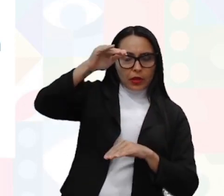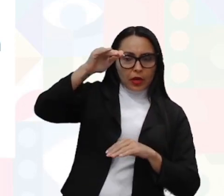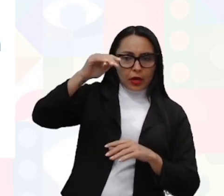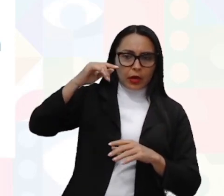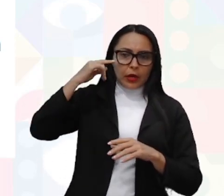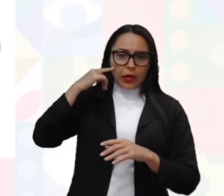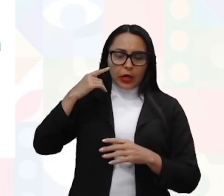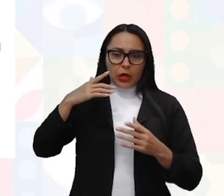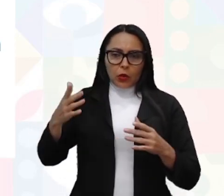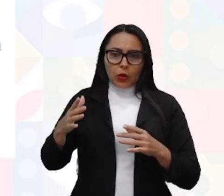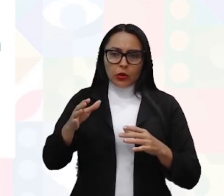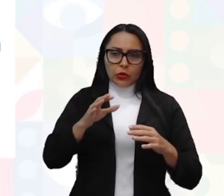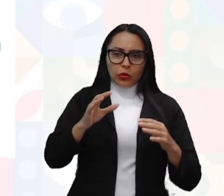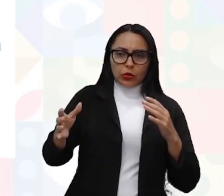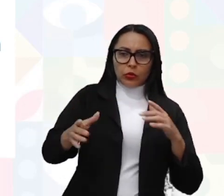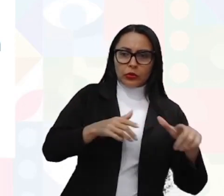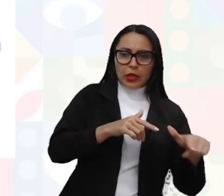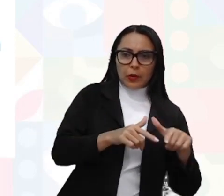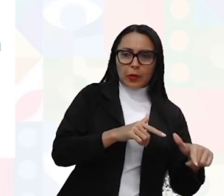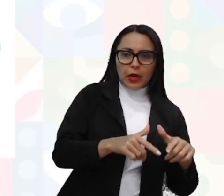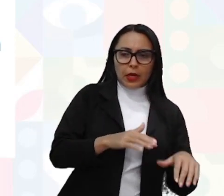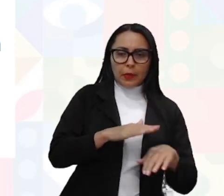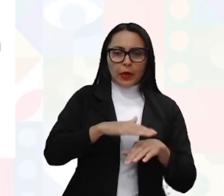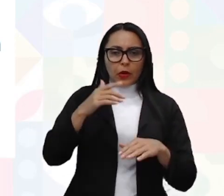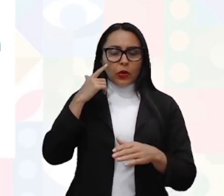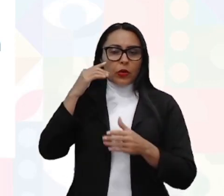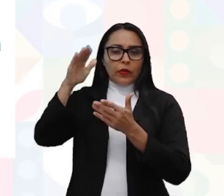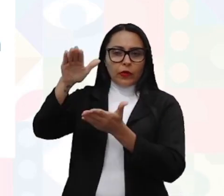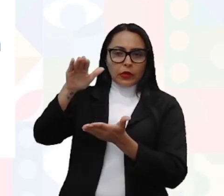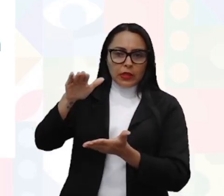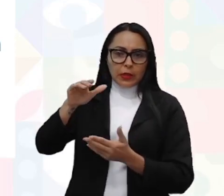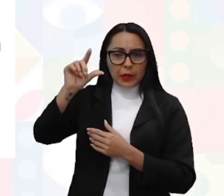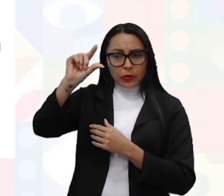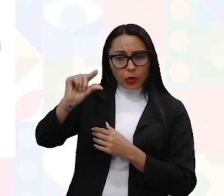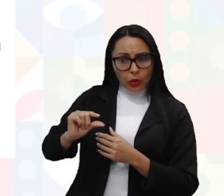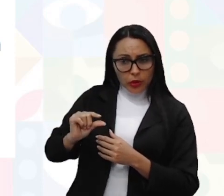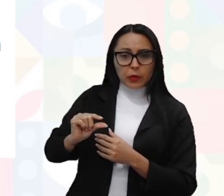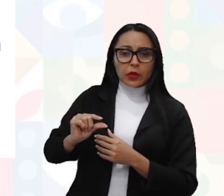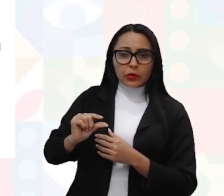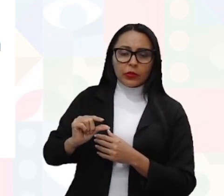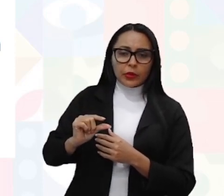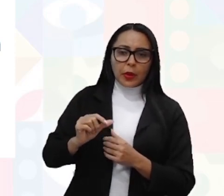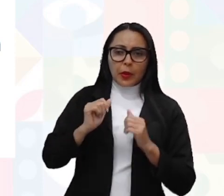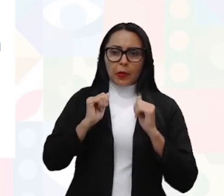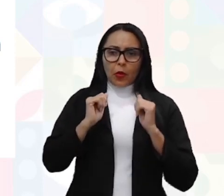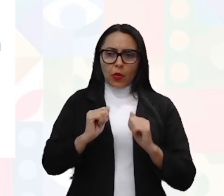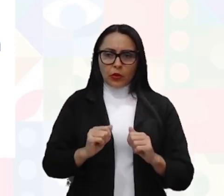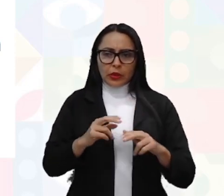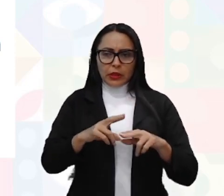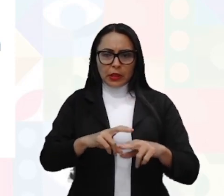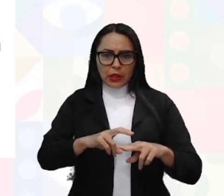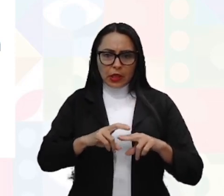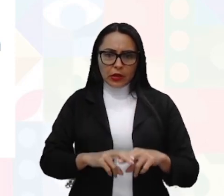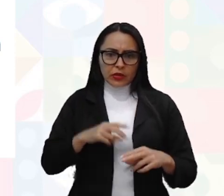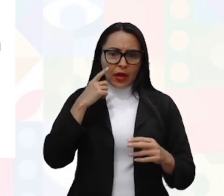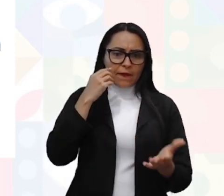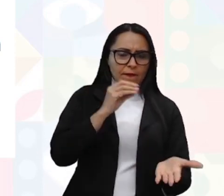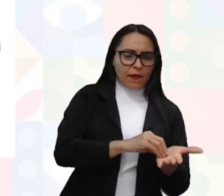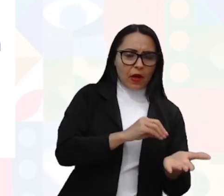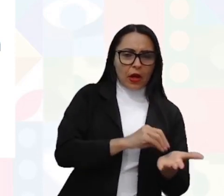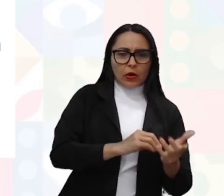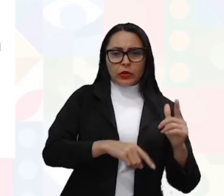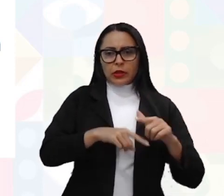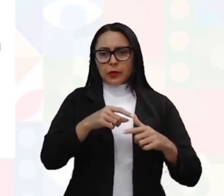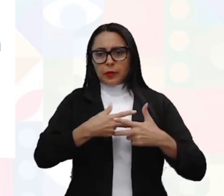ritmo da demanda supera o do fornecimento, o estoque tende a ser reduzido, podendo causar a falta do material ou